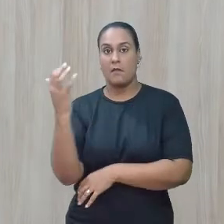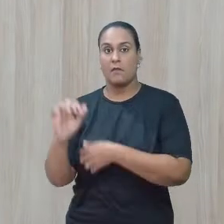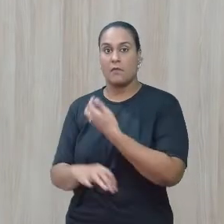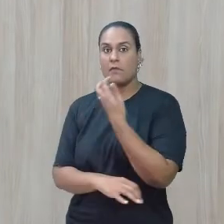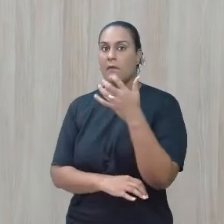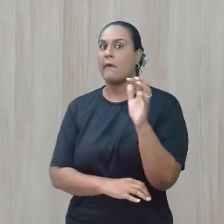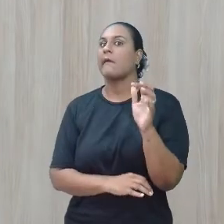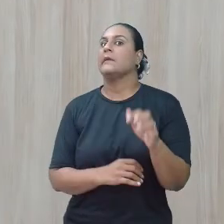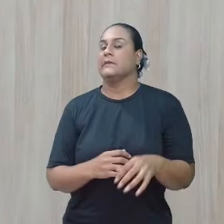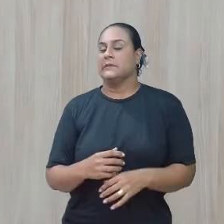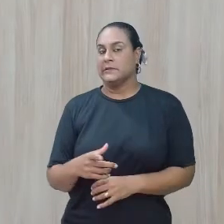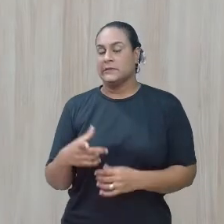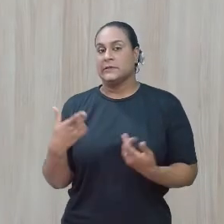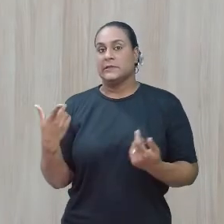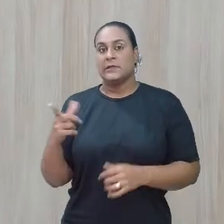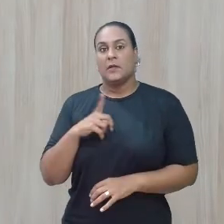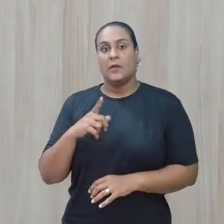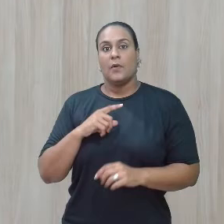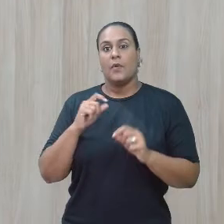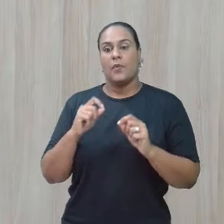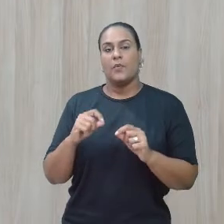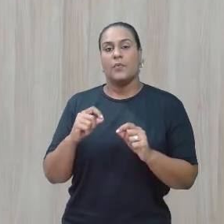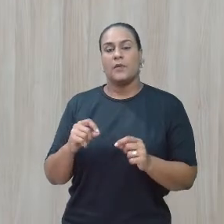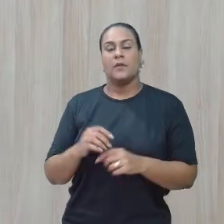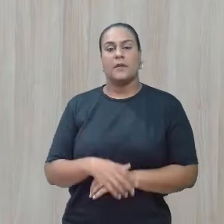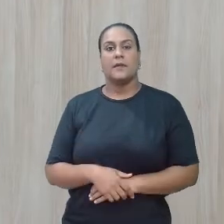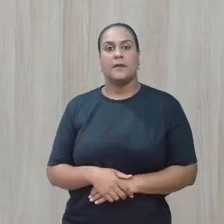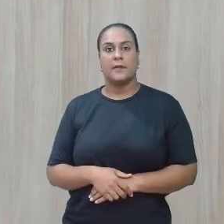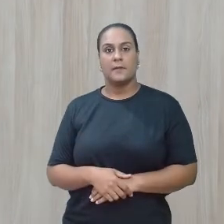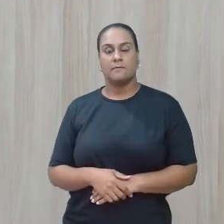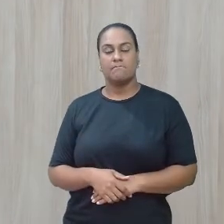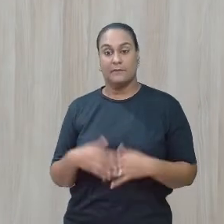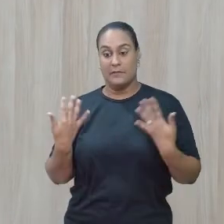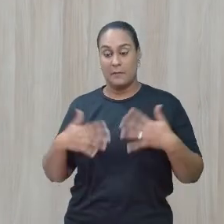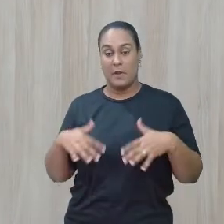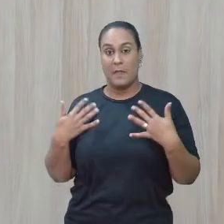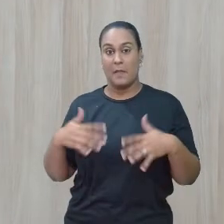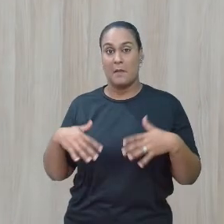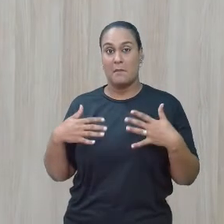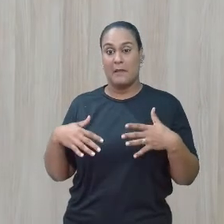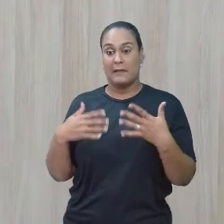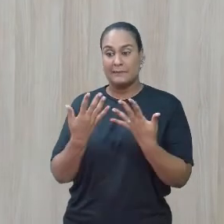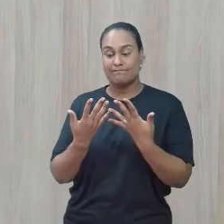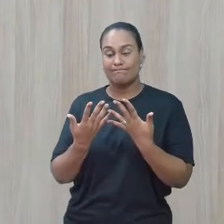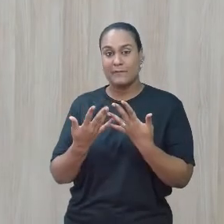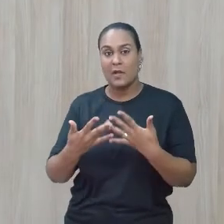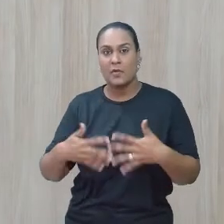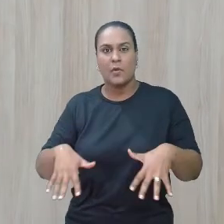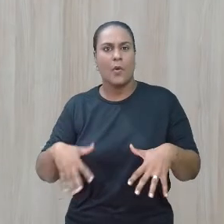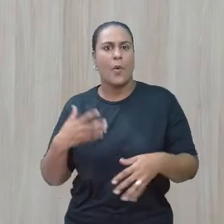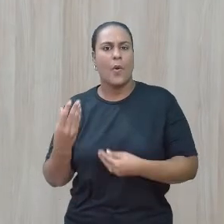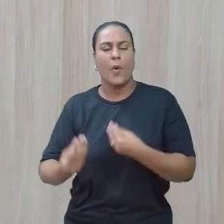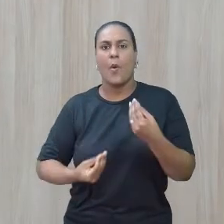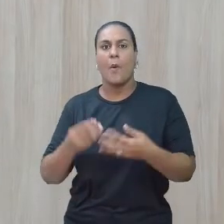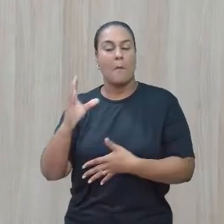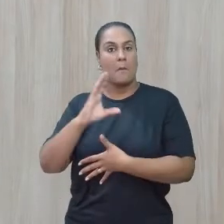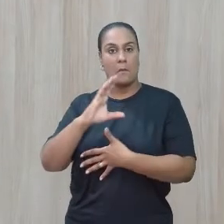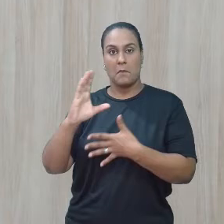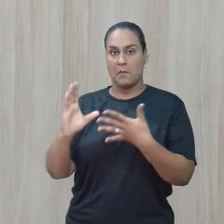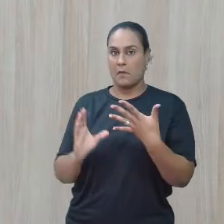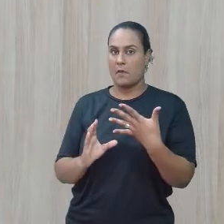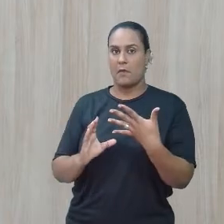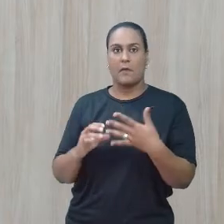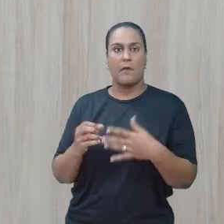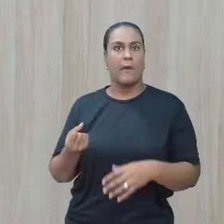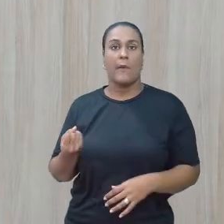podem causar, né, desastres naturais como são classificados, né?